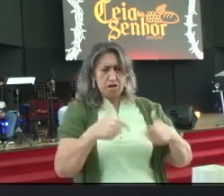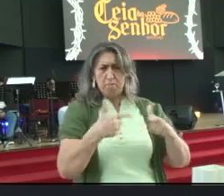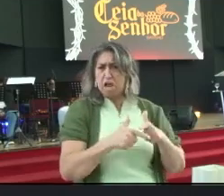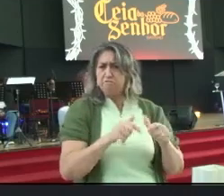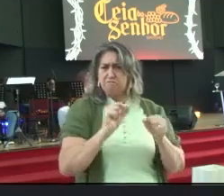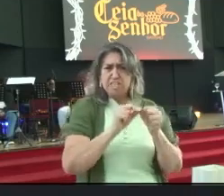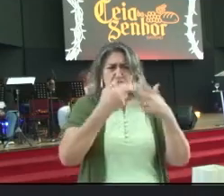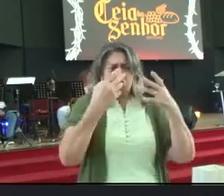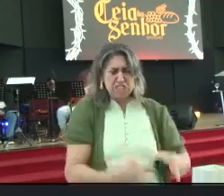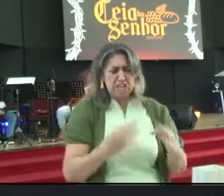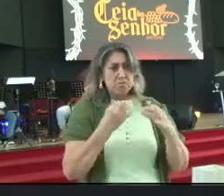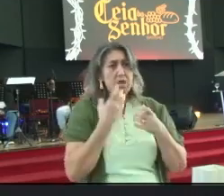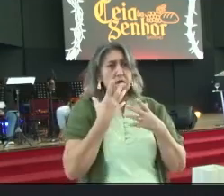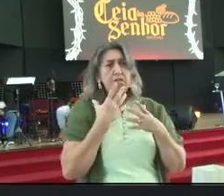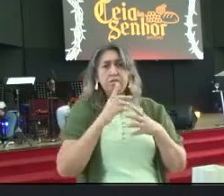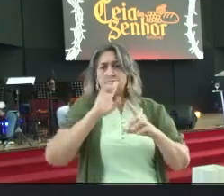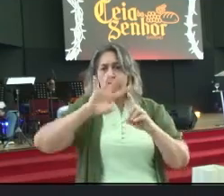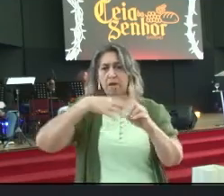fazer mais.